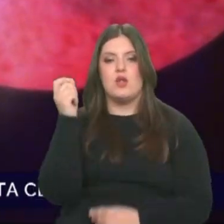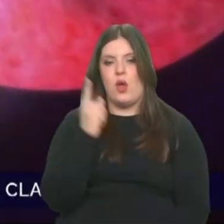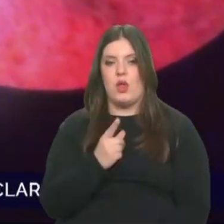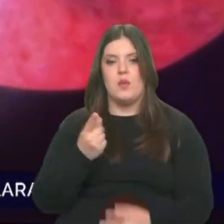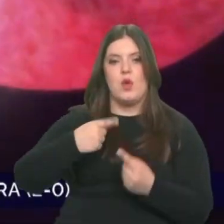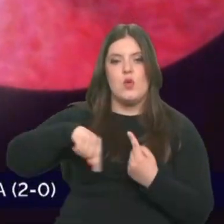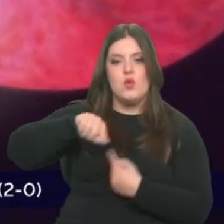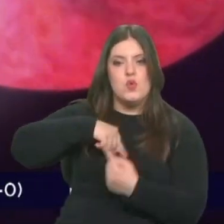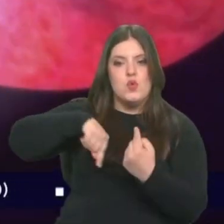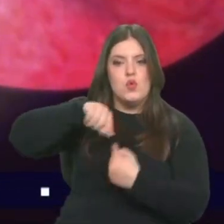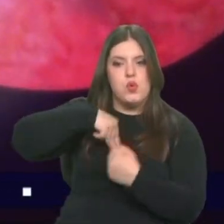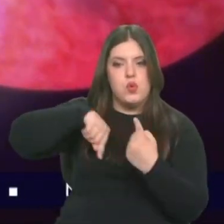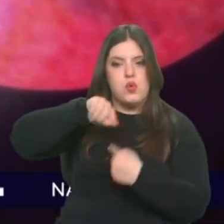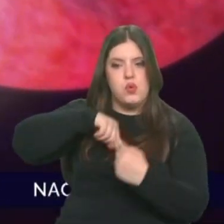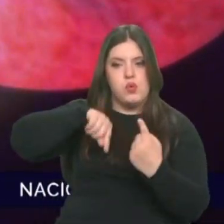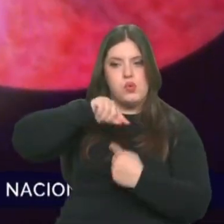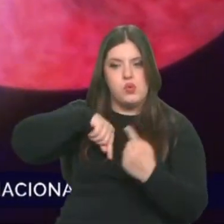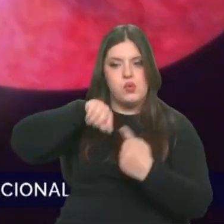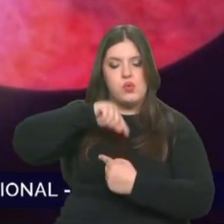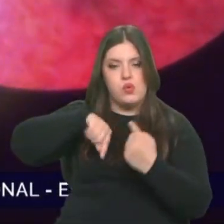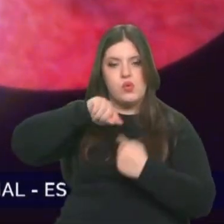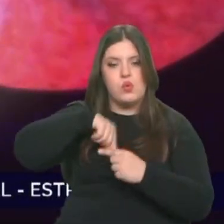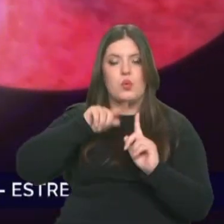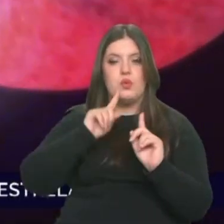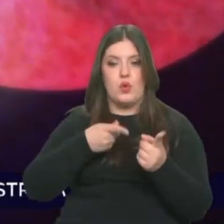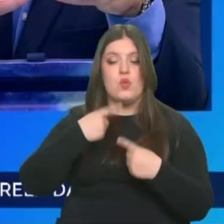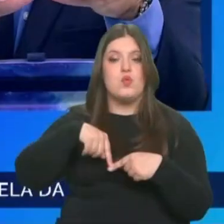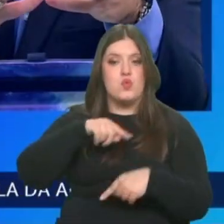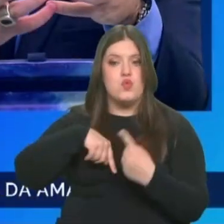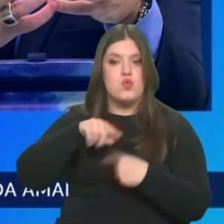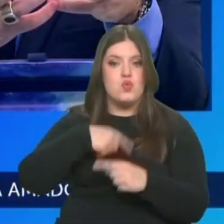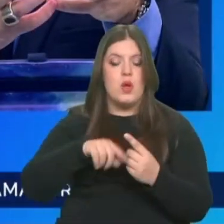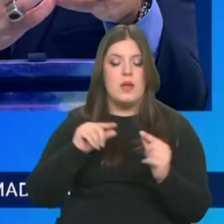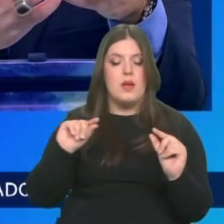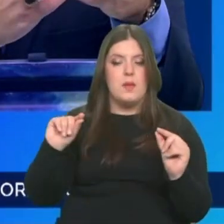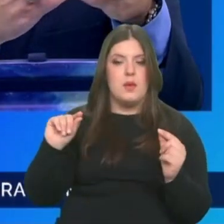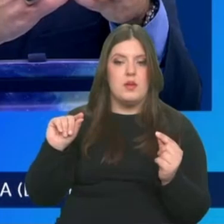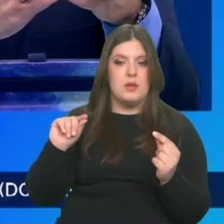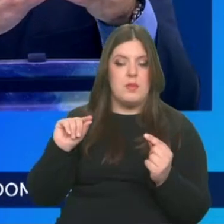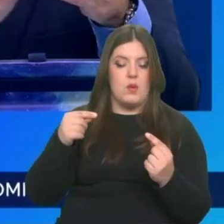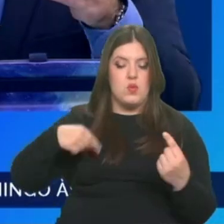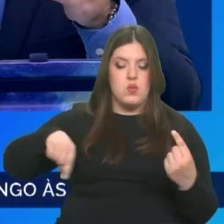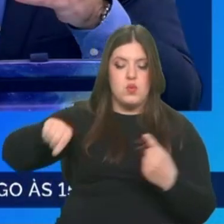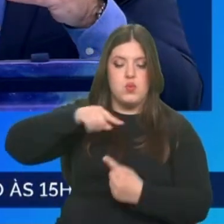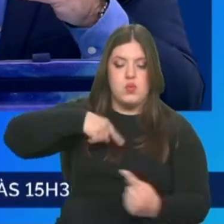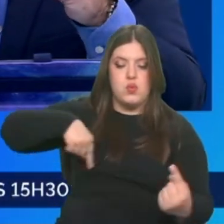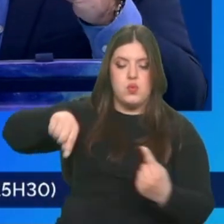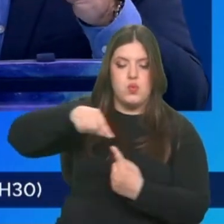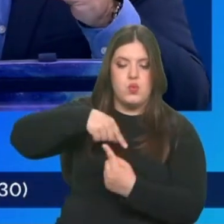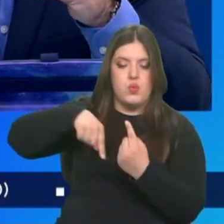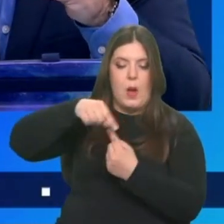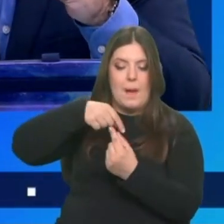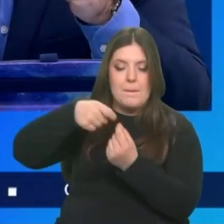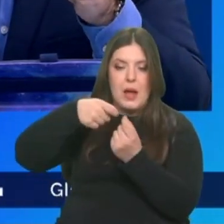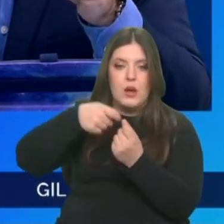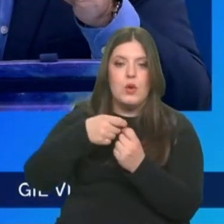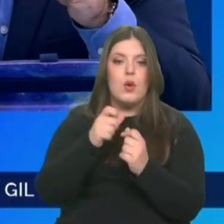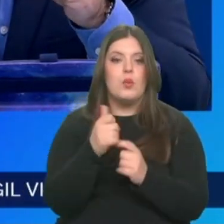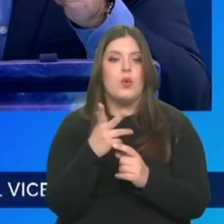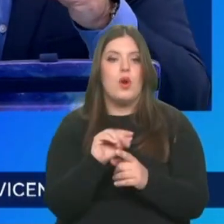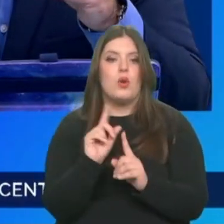girar, um à volta do outro, e começaram-se a aproximar, e repara como isto é interessante. O buraco negro começou